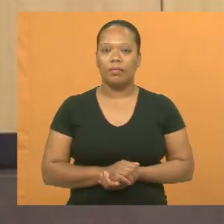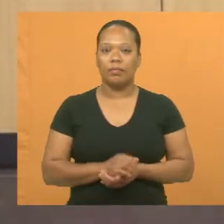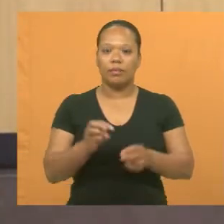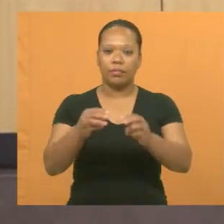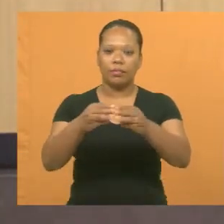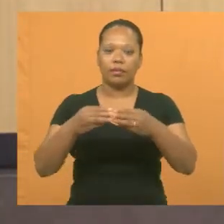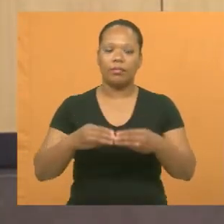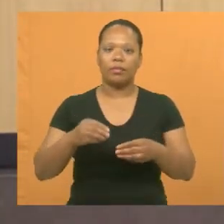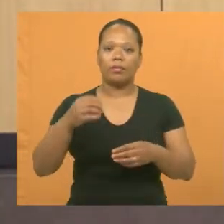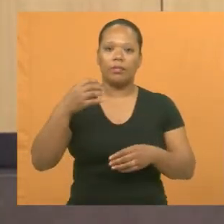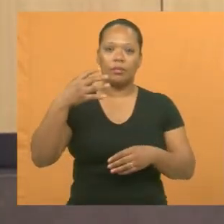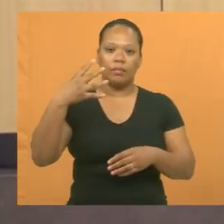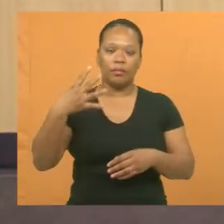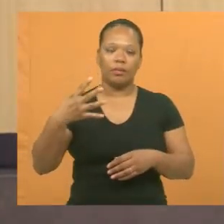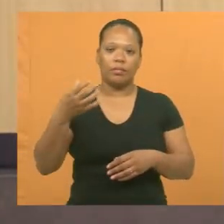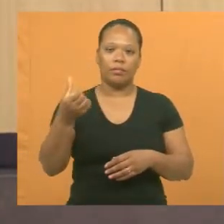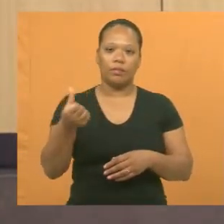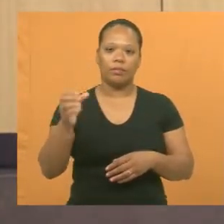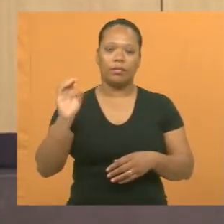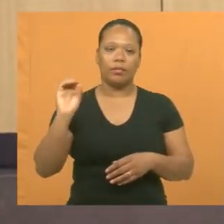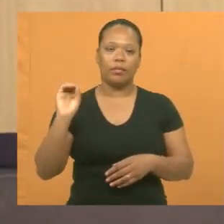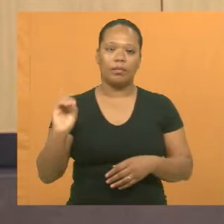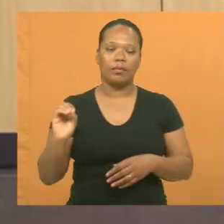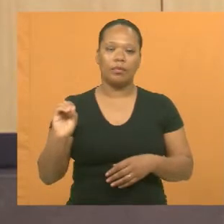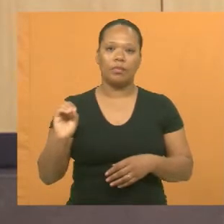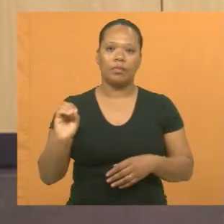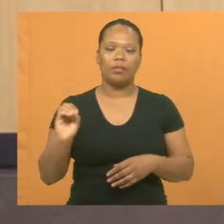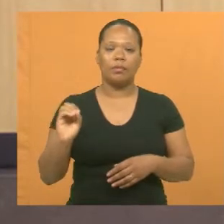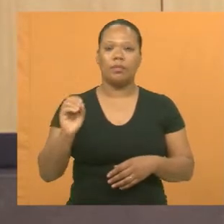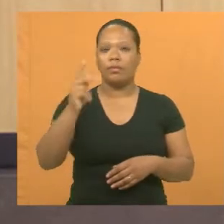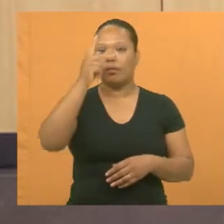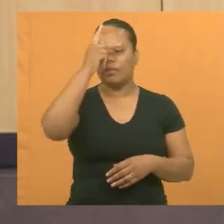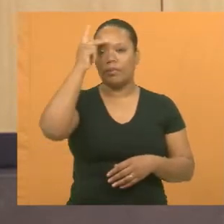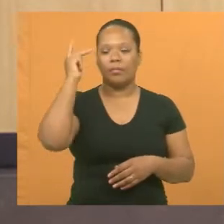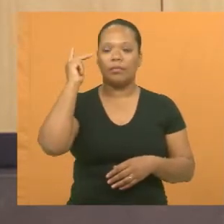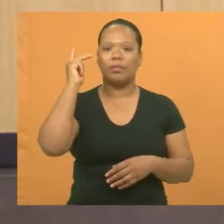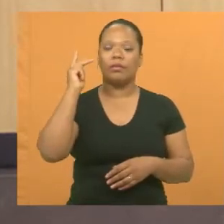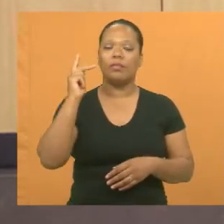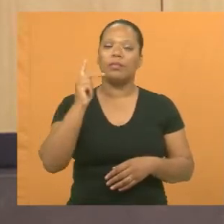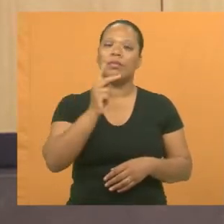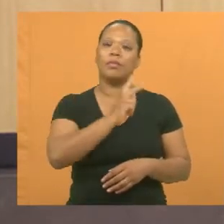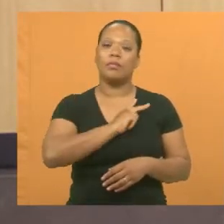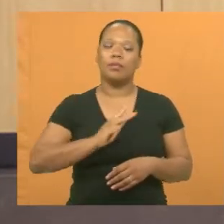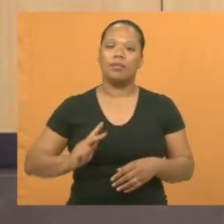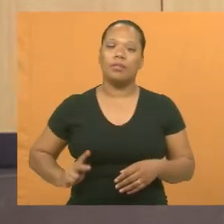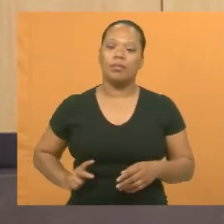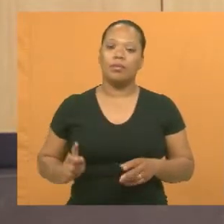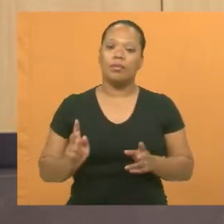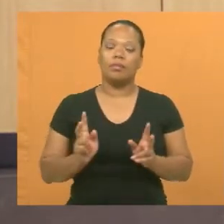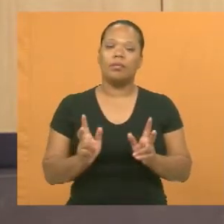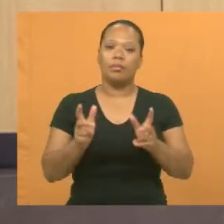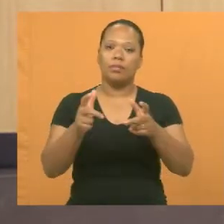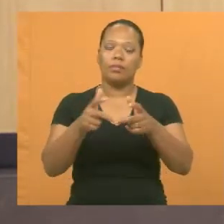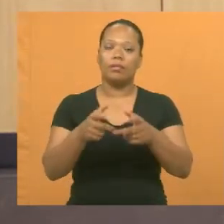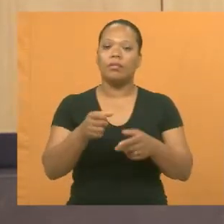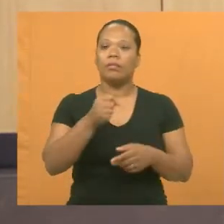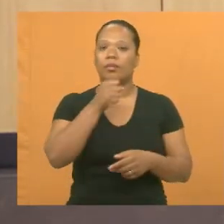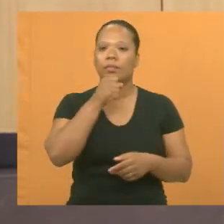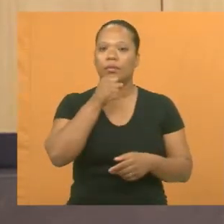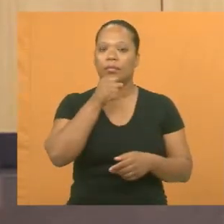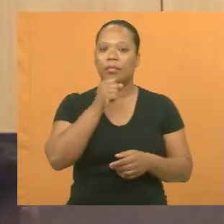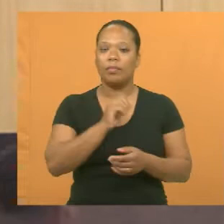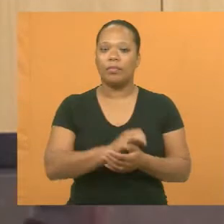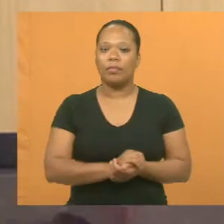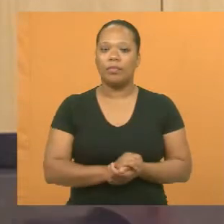Moção número 460 congratula, em nome dos integrantes da Câmara da Melhor Idade de Jacareí, edição 2018, o Instituto de